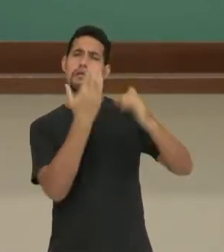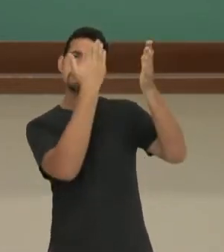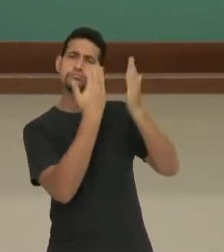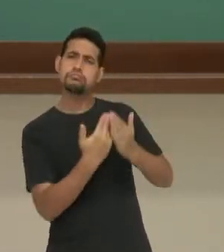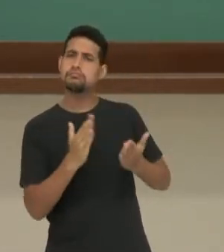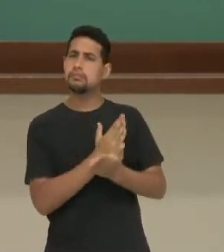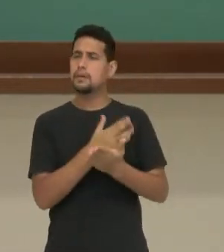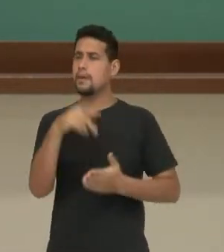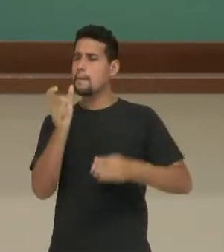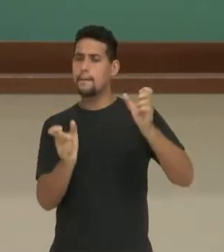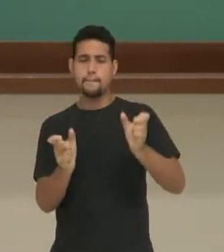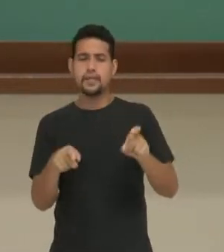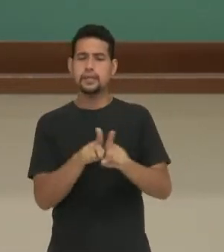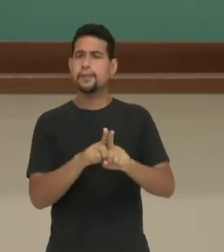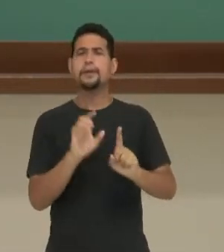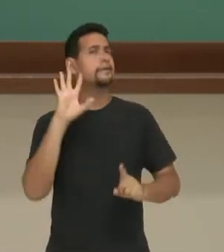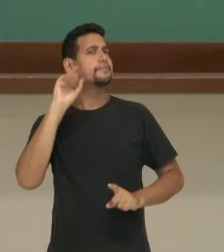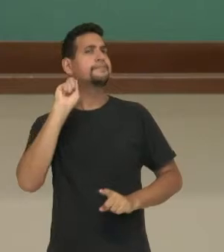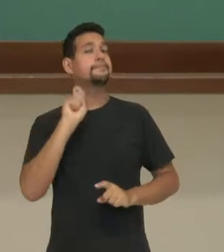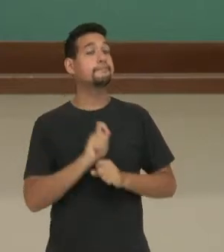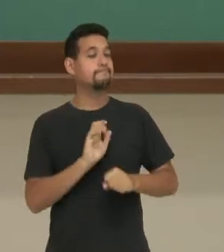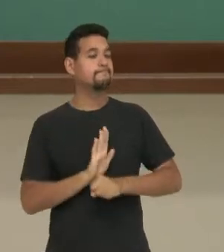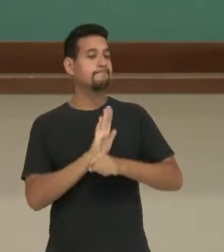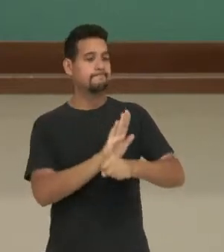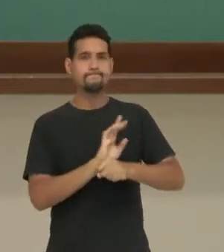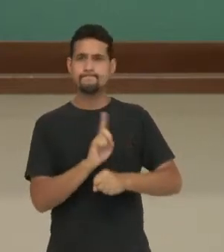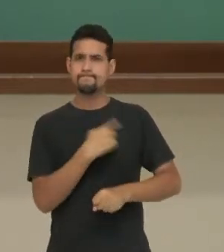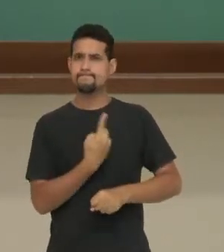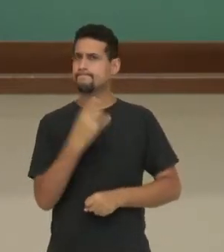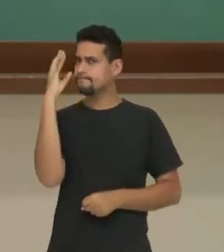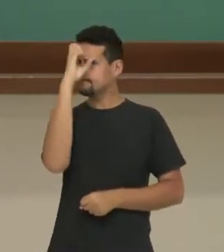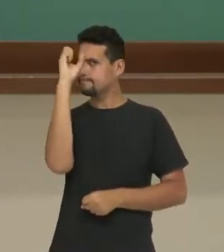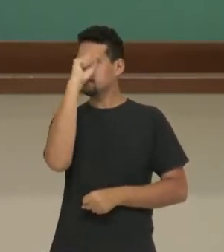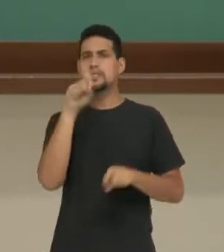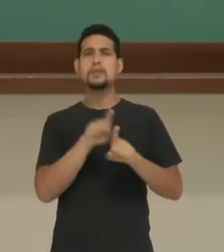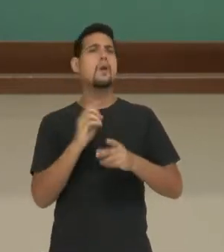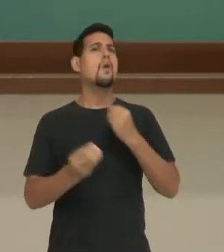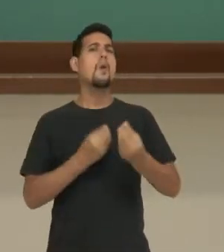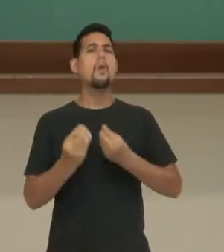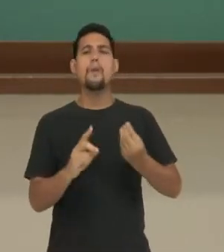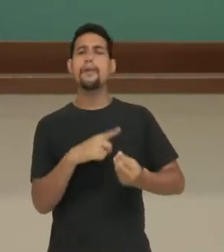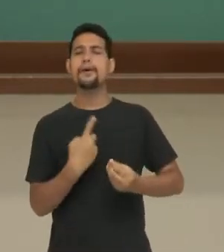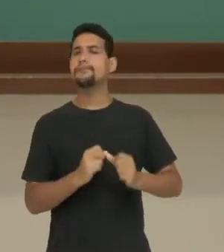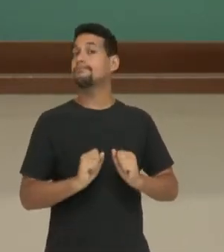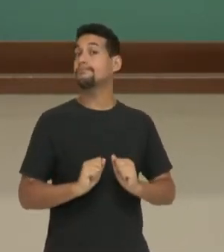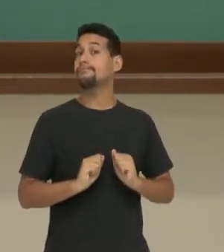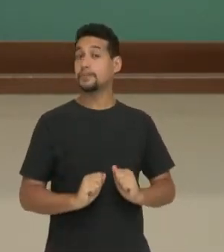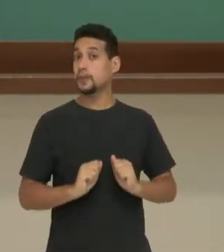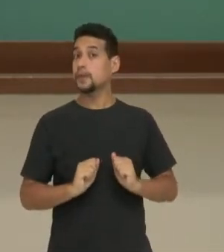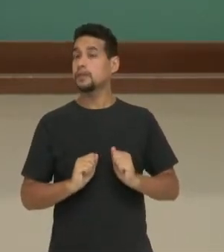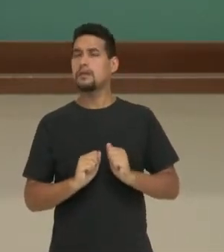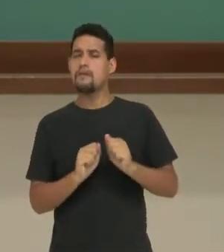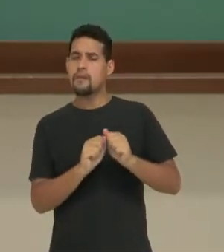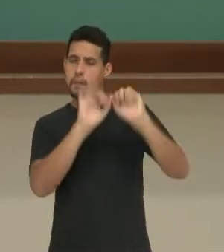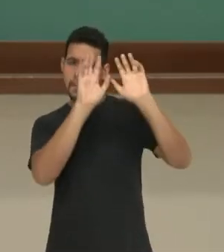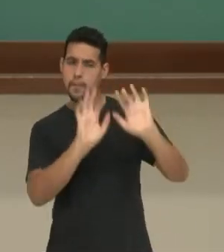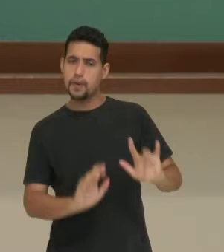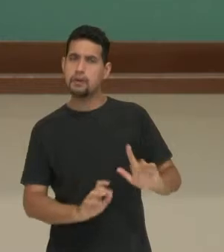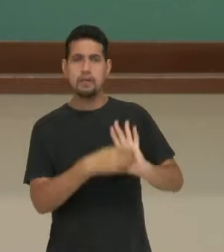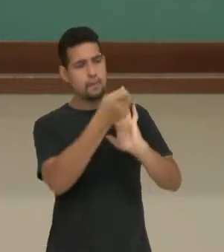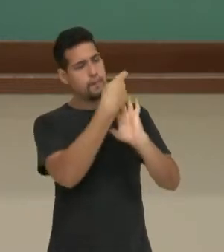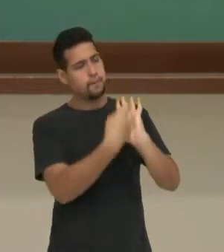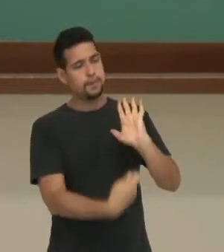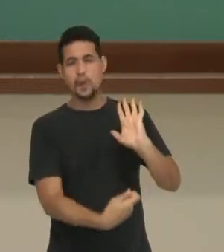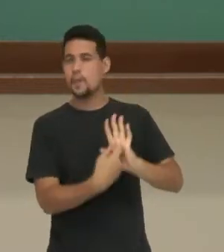algumas características que podem contribuir para a gente aprender de que forma podemos redigir, escrever